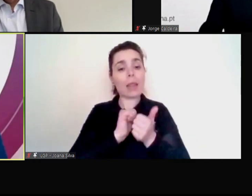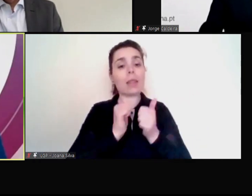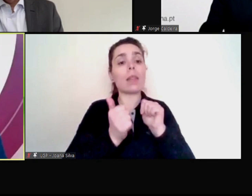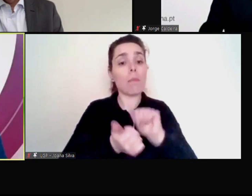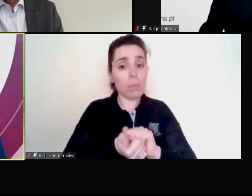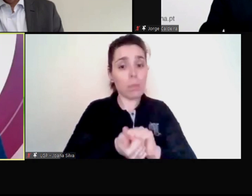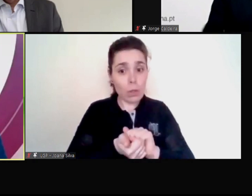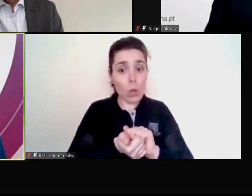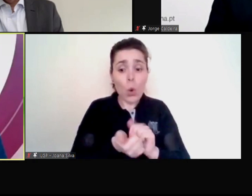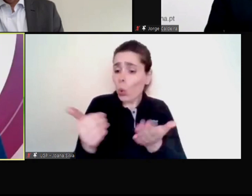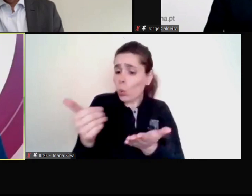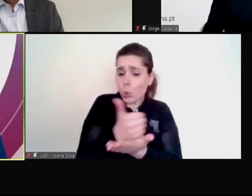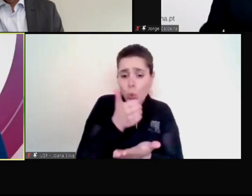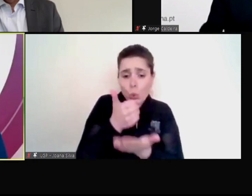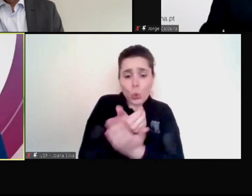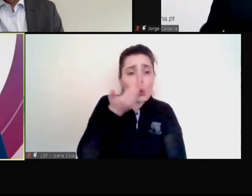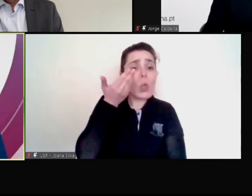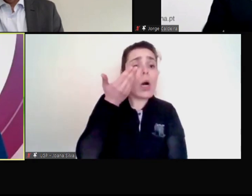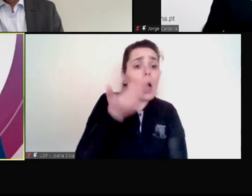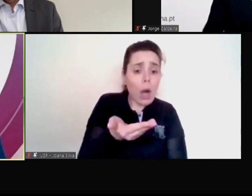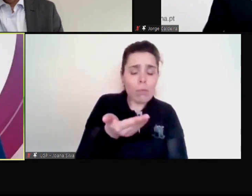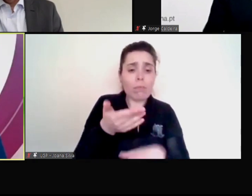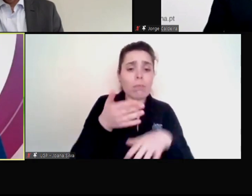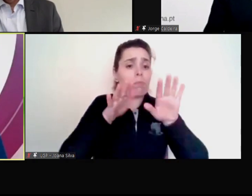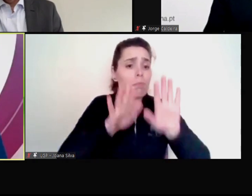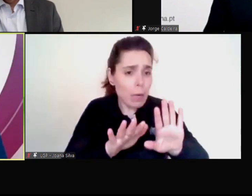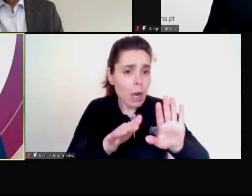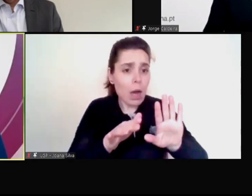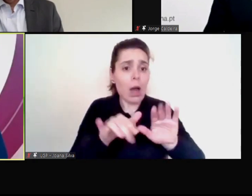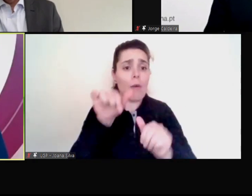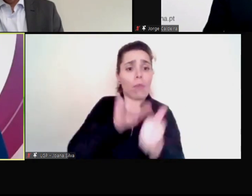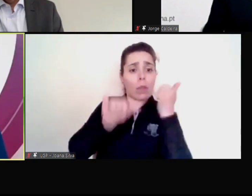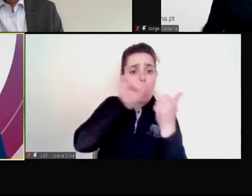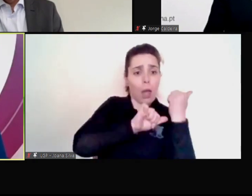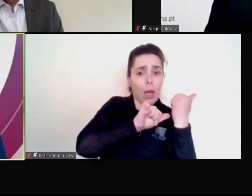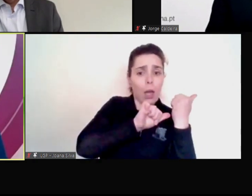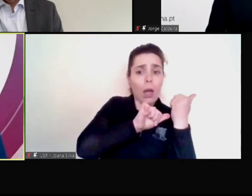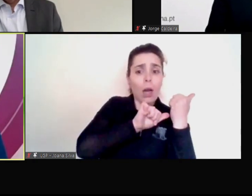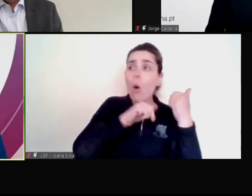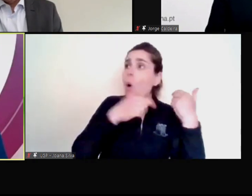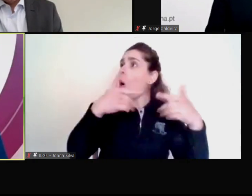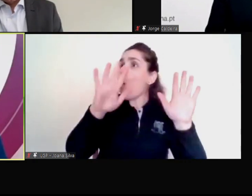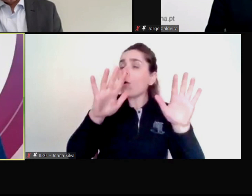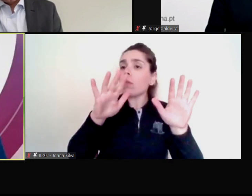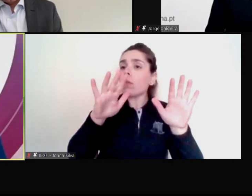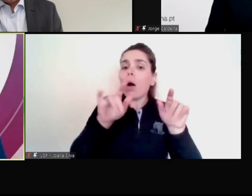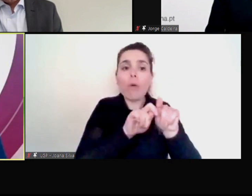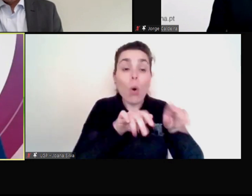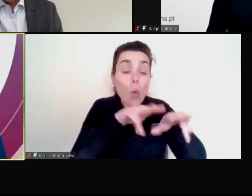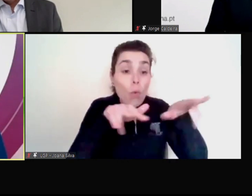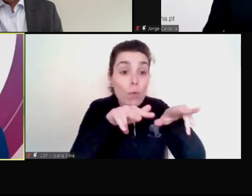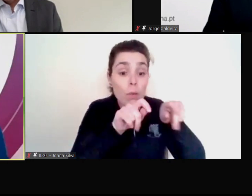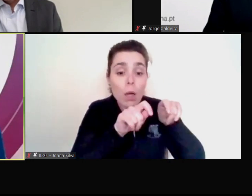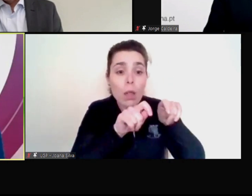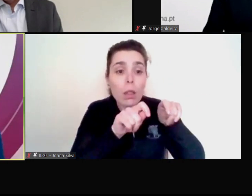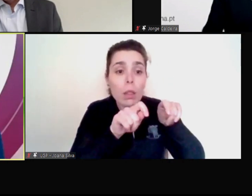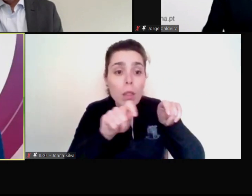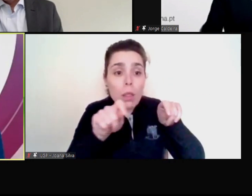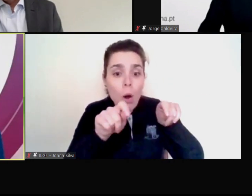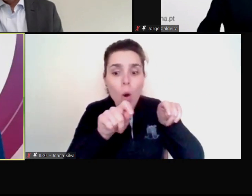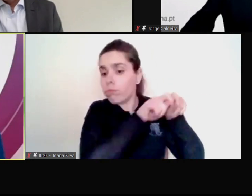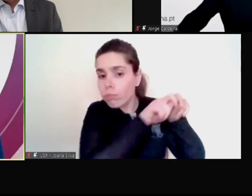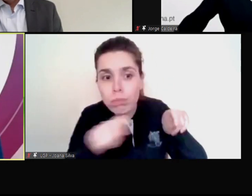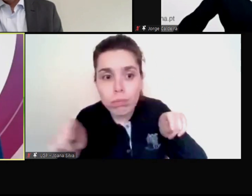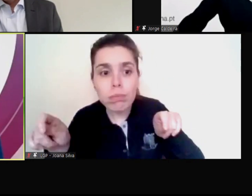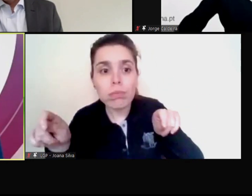formando tem lá os recursos, ele pode parar, ele pode rever, ele pode pôr o vídeo a andar mais devagar, ou andar mais depressa,